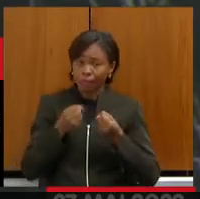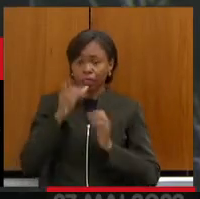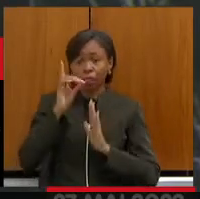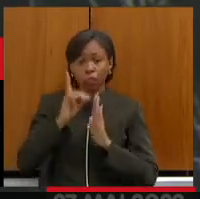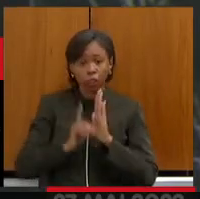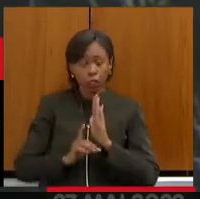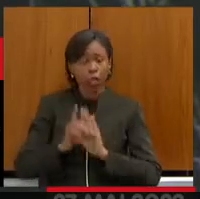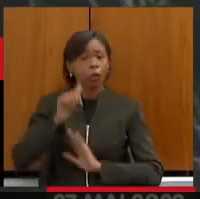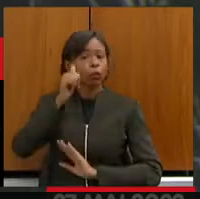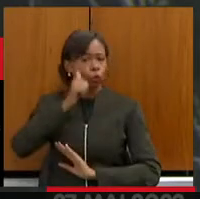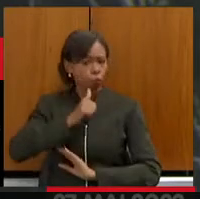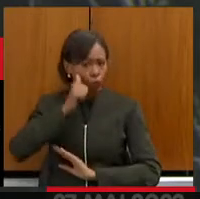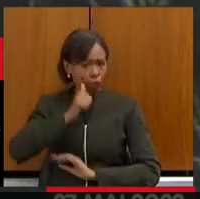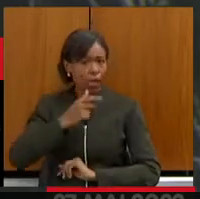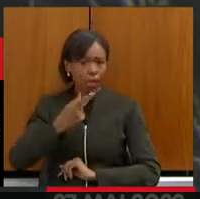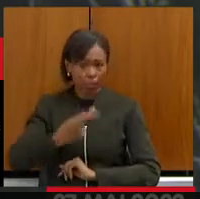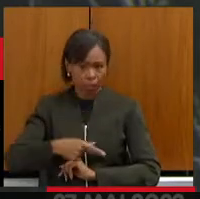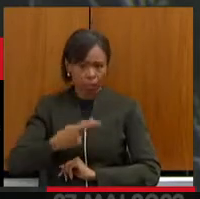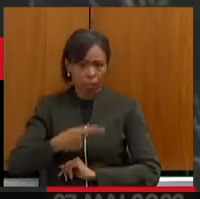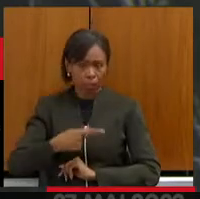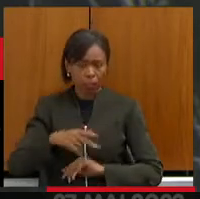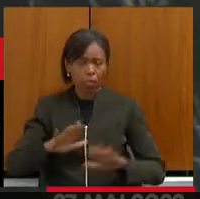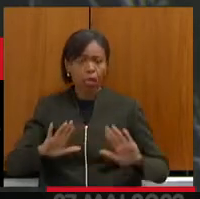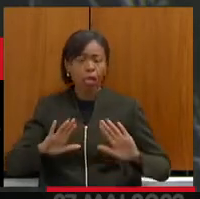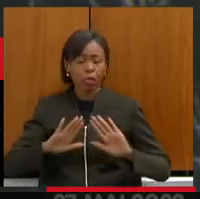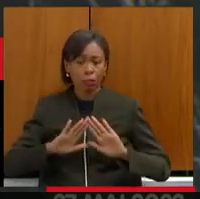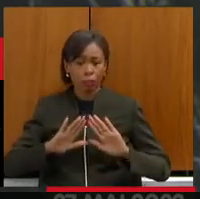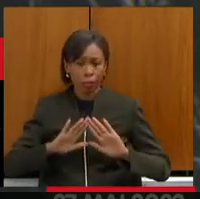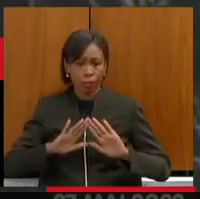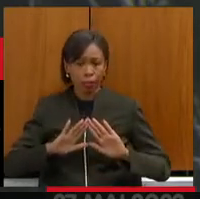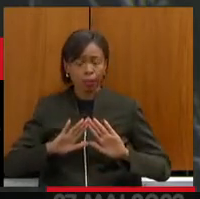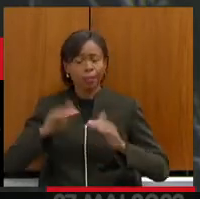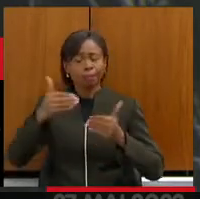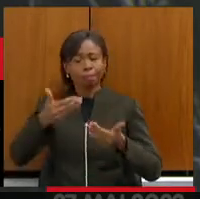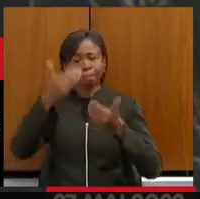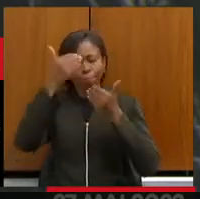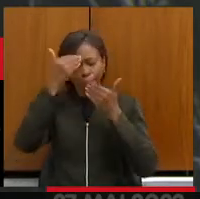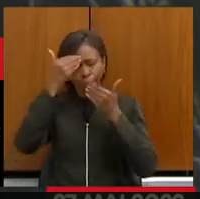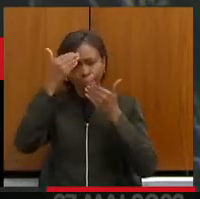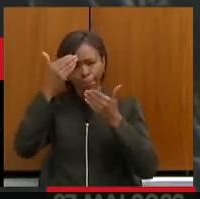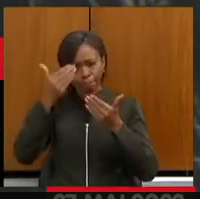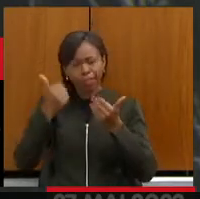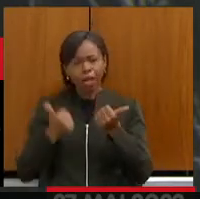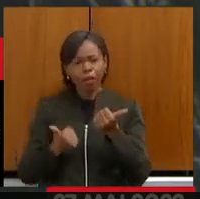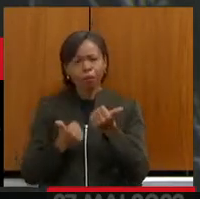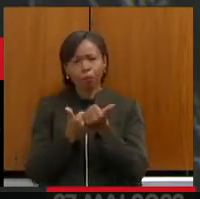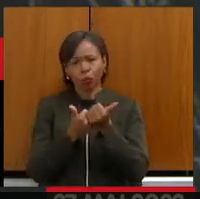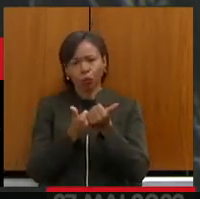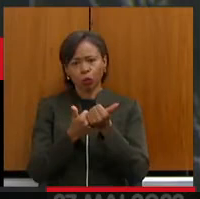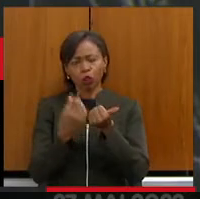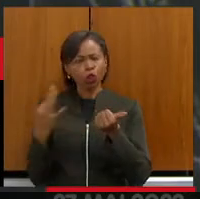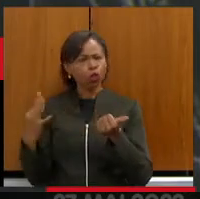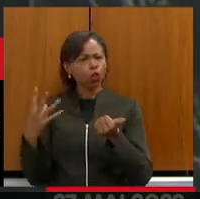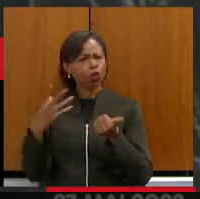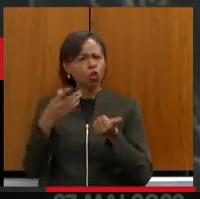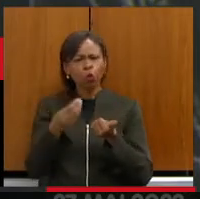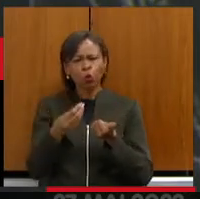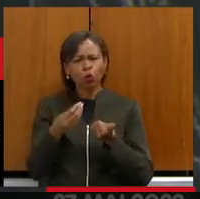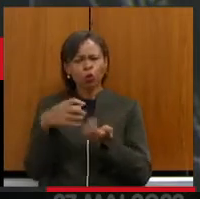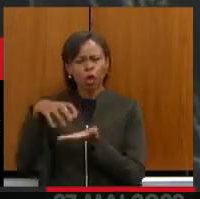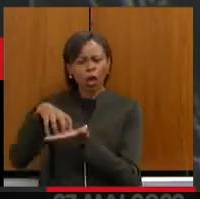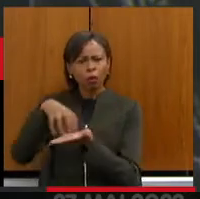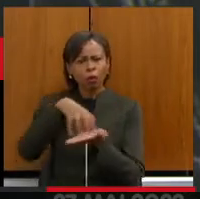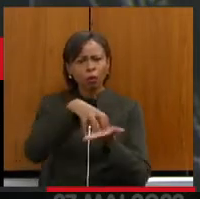E assim a comissão de defesa dos direitos da mulher agradece a colaboração de todas as entidades parceiras